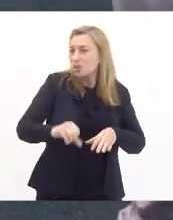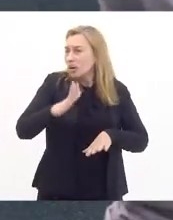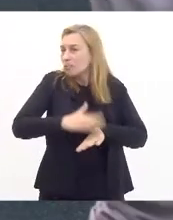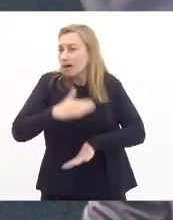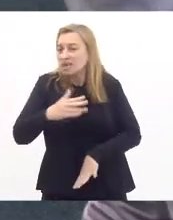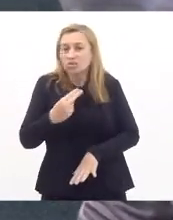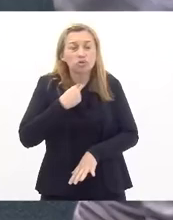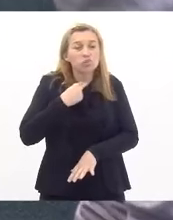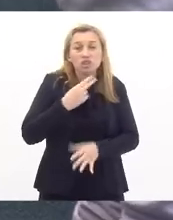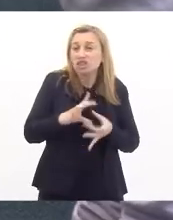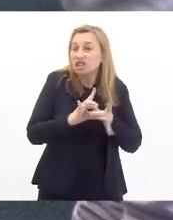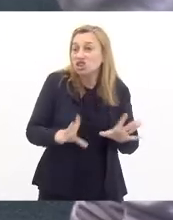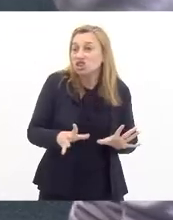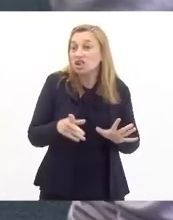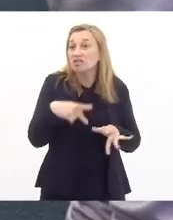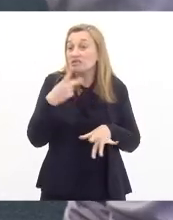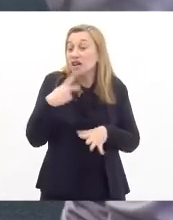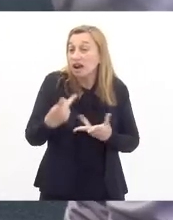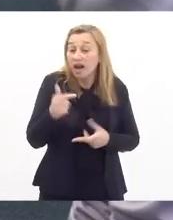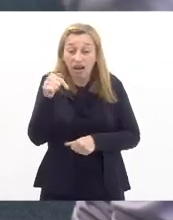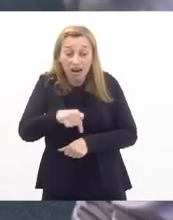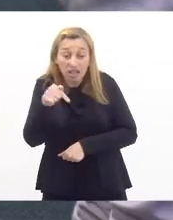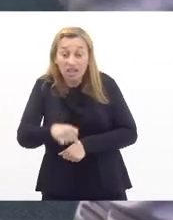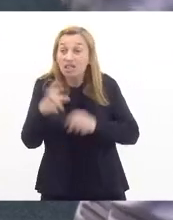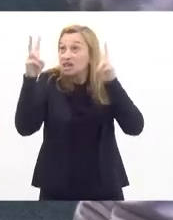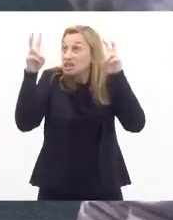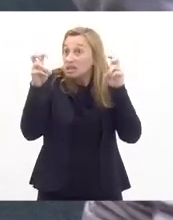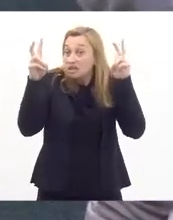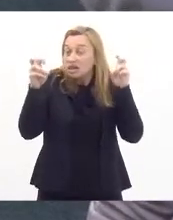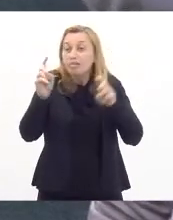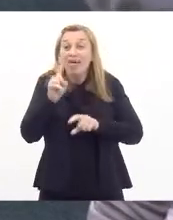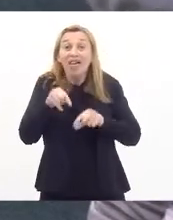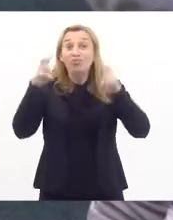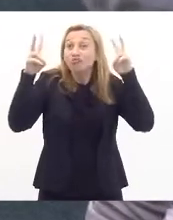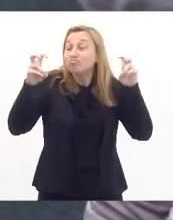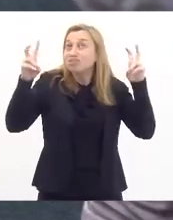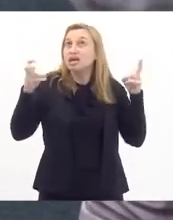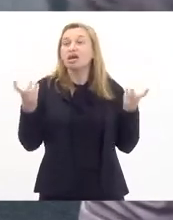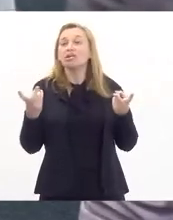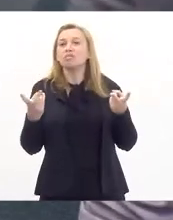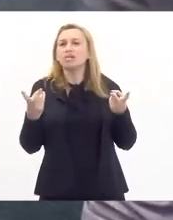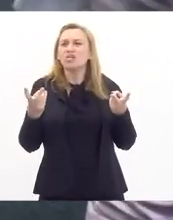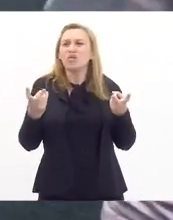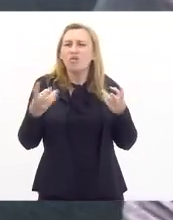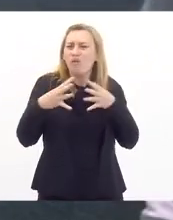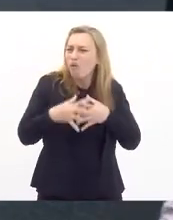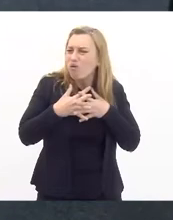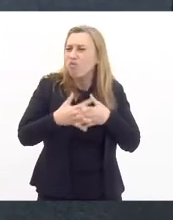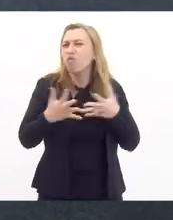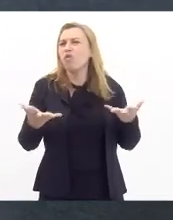ainda a gente não podia deixar de trazer aqui esse tema é um tema complexo